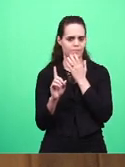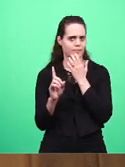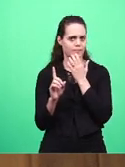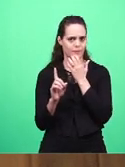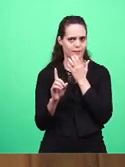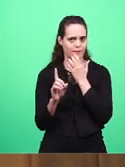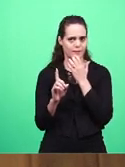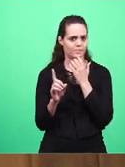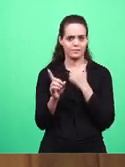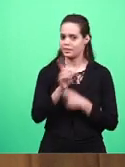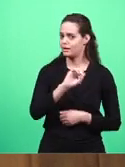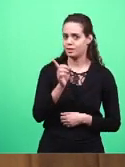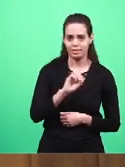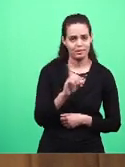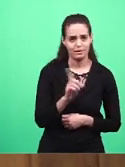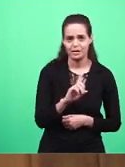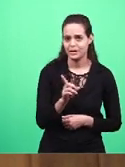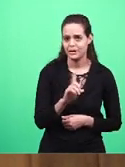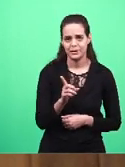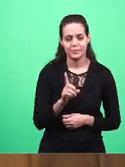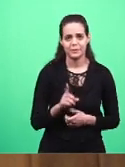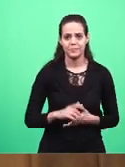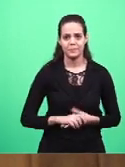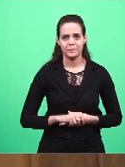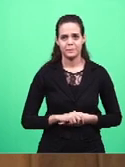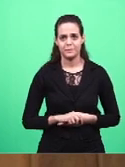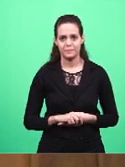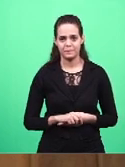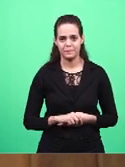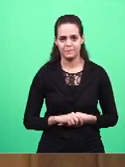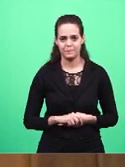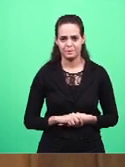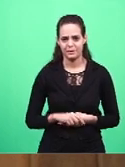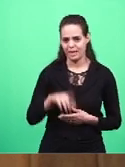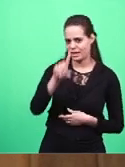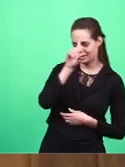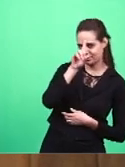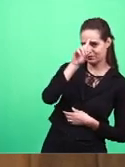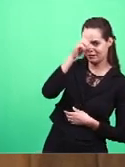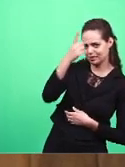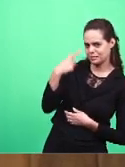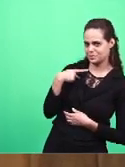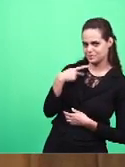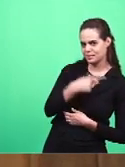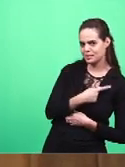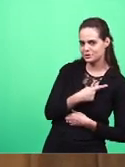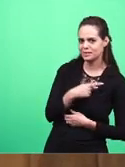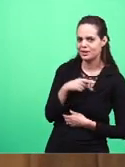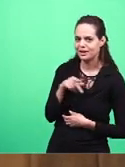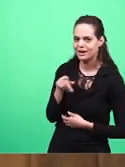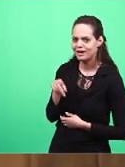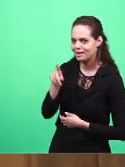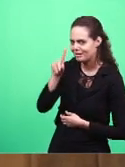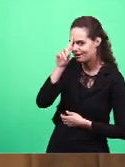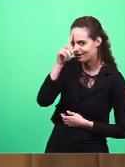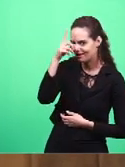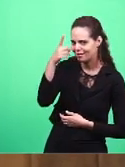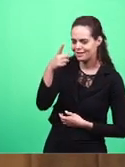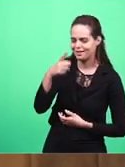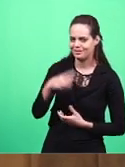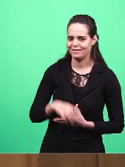Arranja outro lugar para você fazer isso. A obra não tem lugar para isso. Então, por quê? Você não